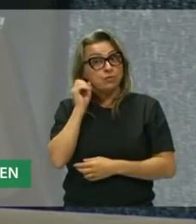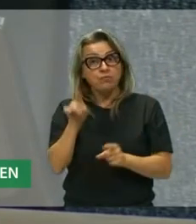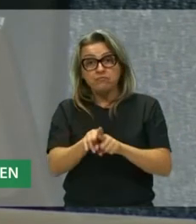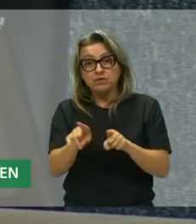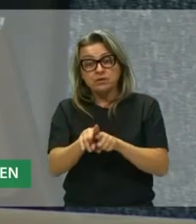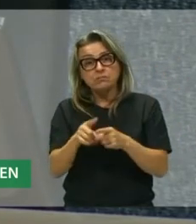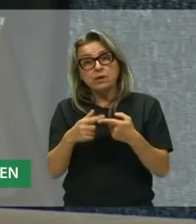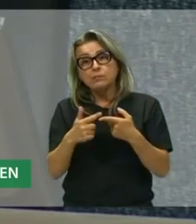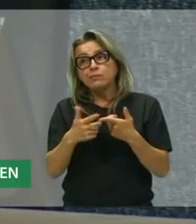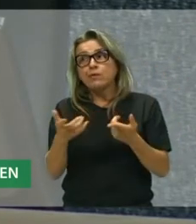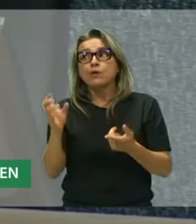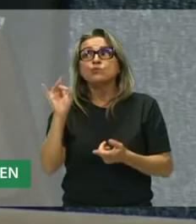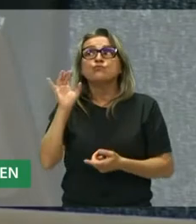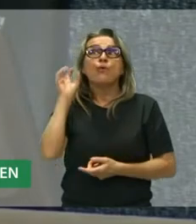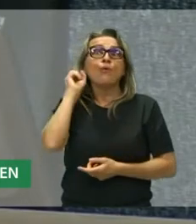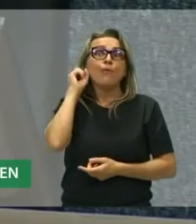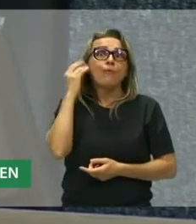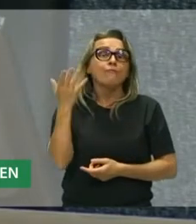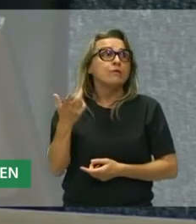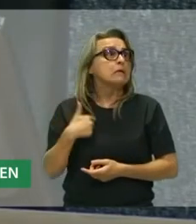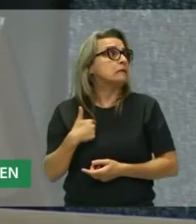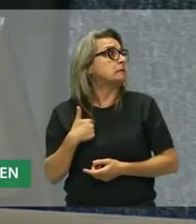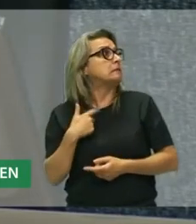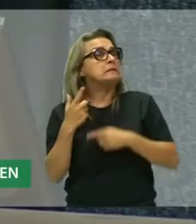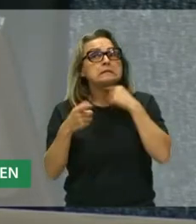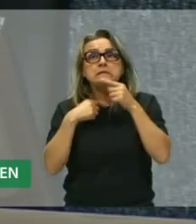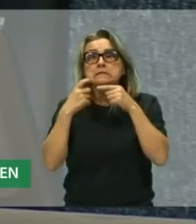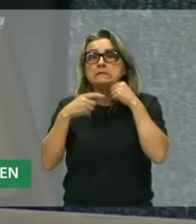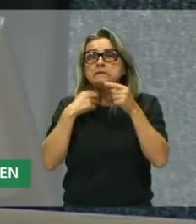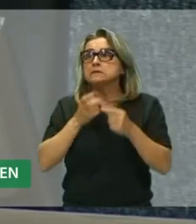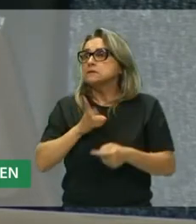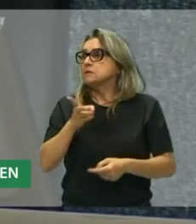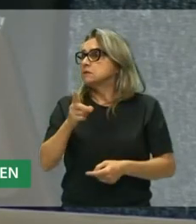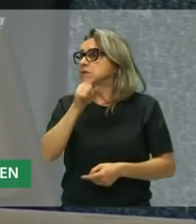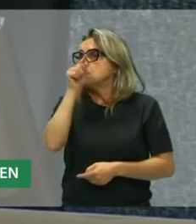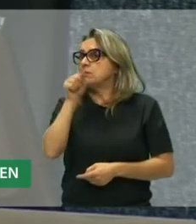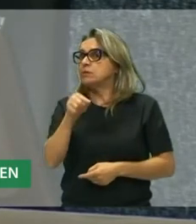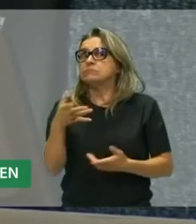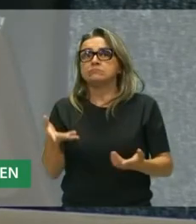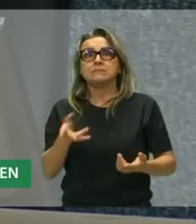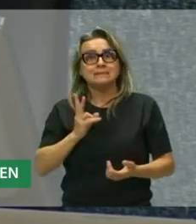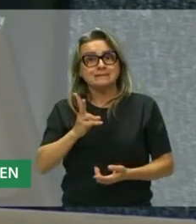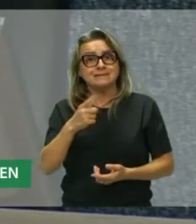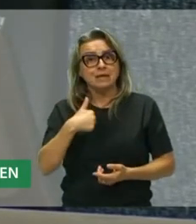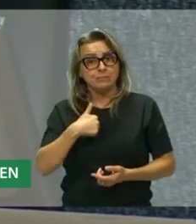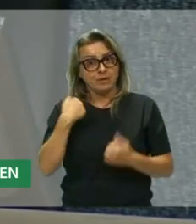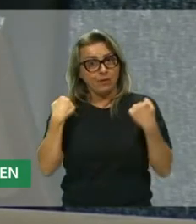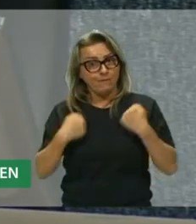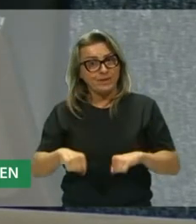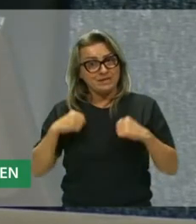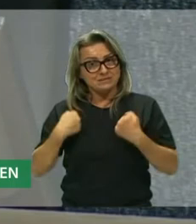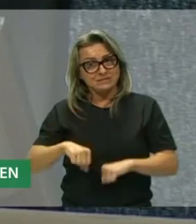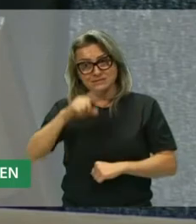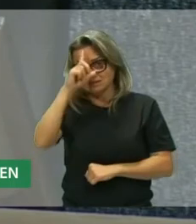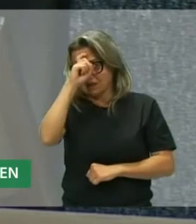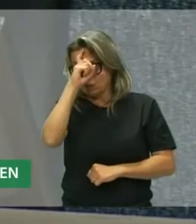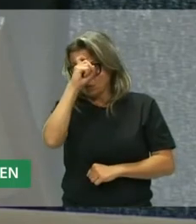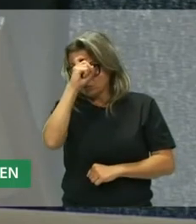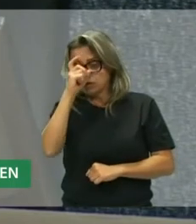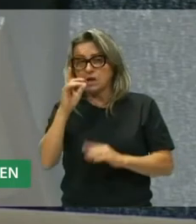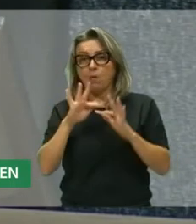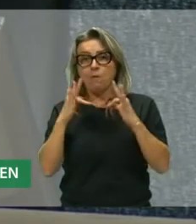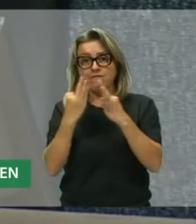gente ouve, e eu me contrario muito, porque todas as vezes que eu precisei do hospital para parentes meus,